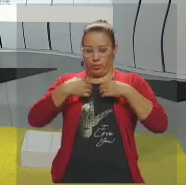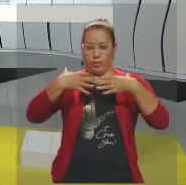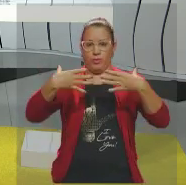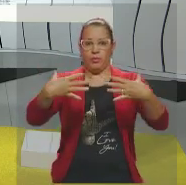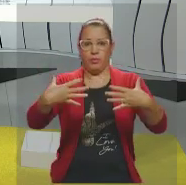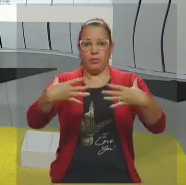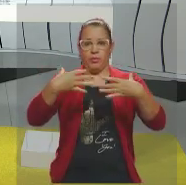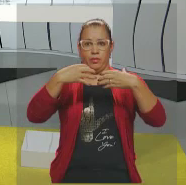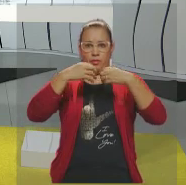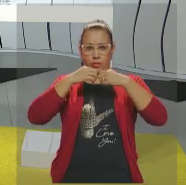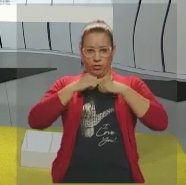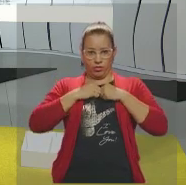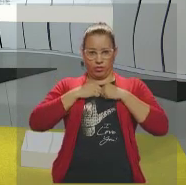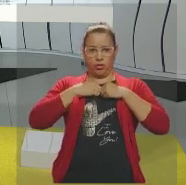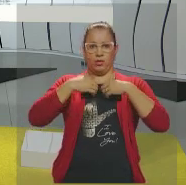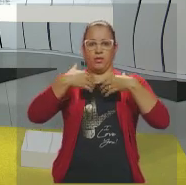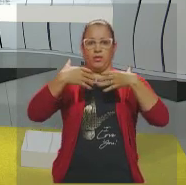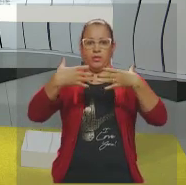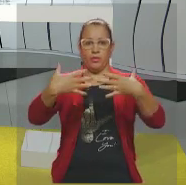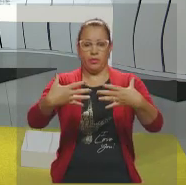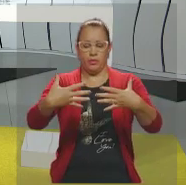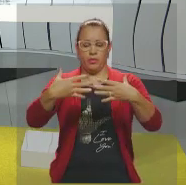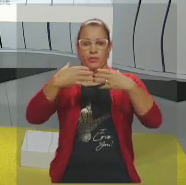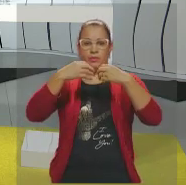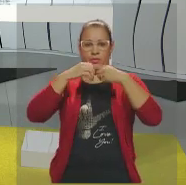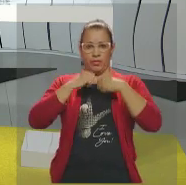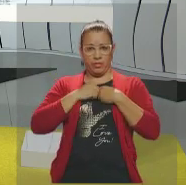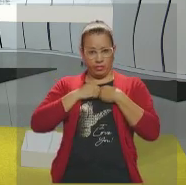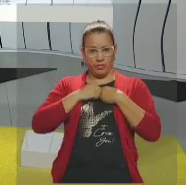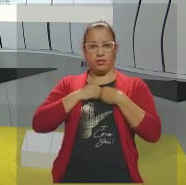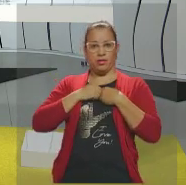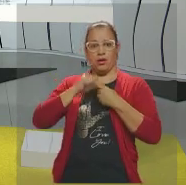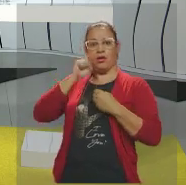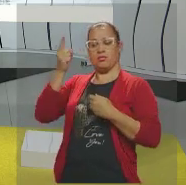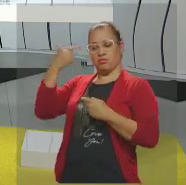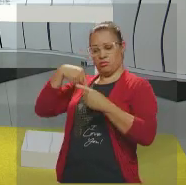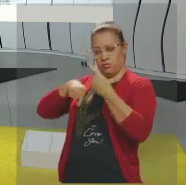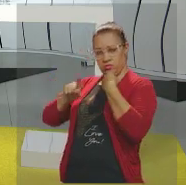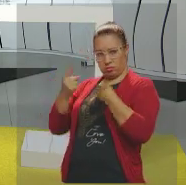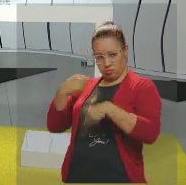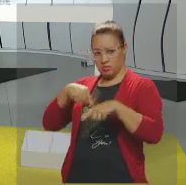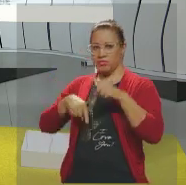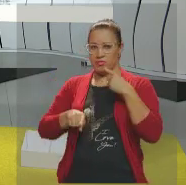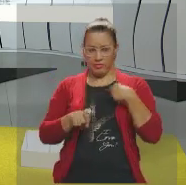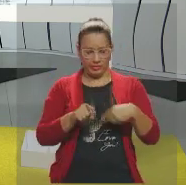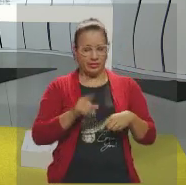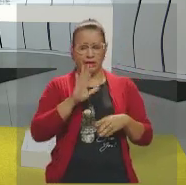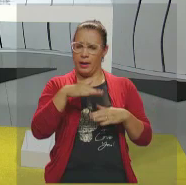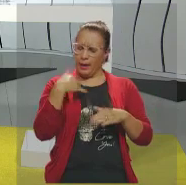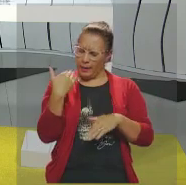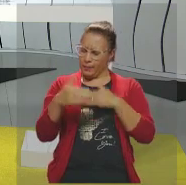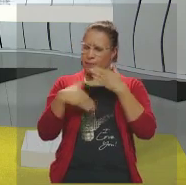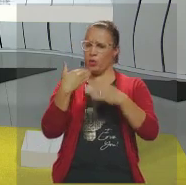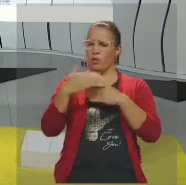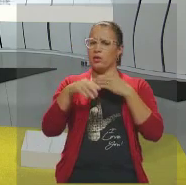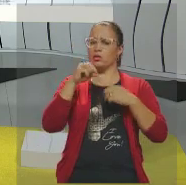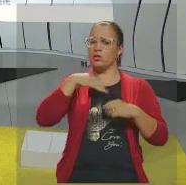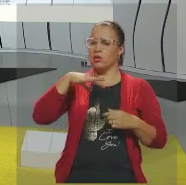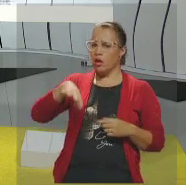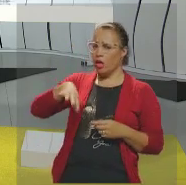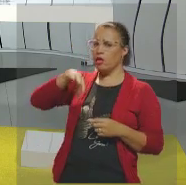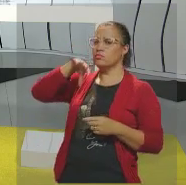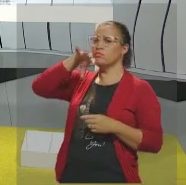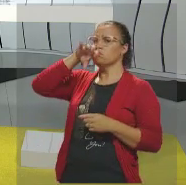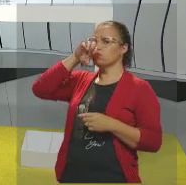ali, e você abrir o espaço ali para o ar entrar, ele vai entrar naturalmente. Então, o processo de respiração